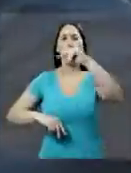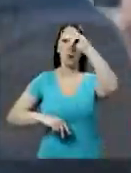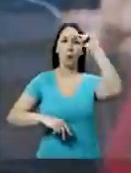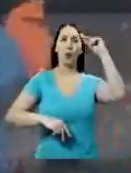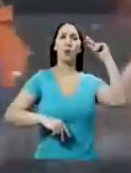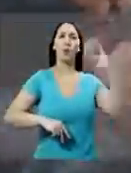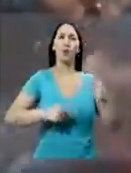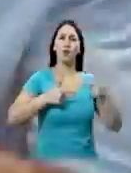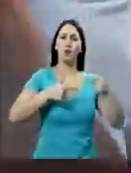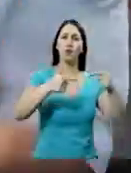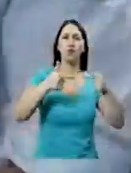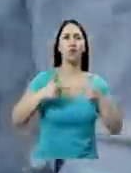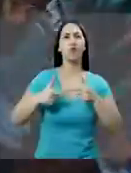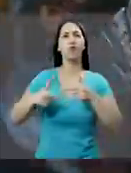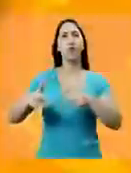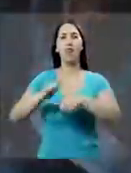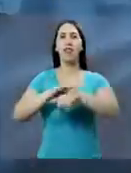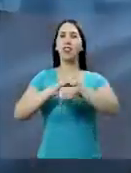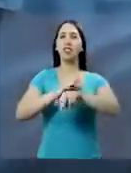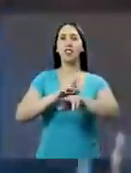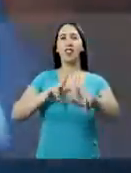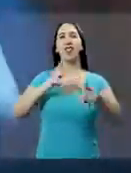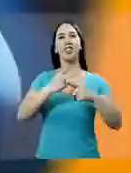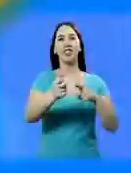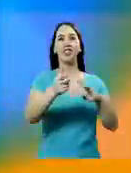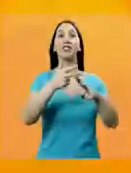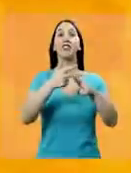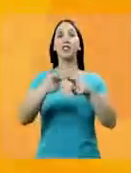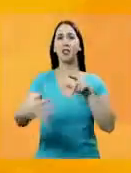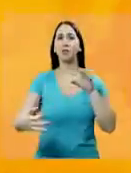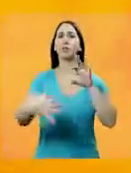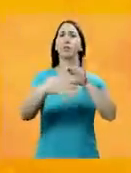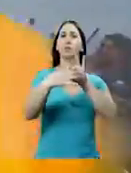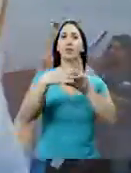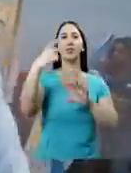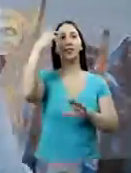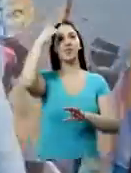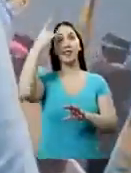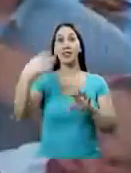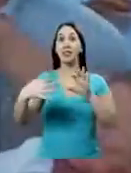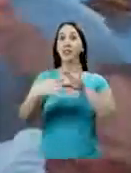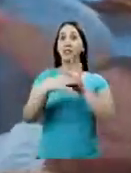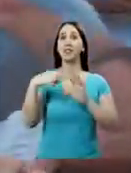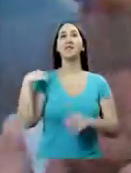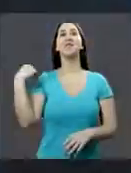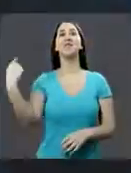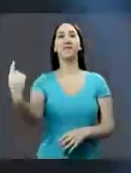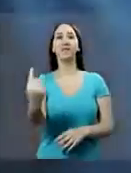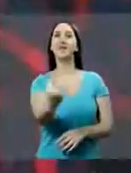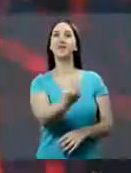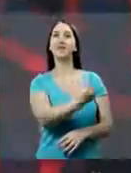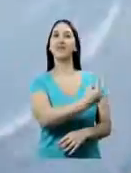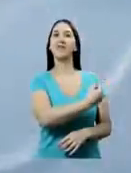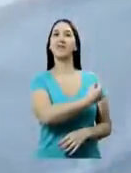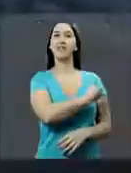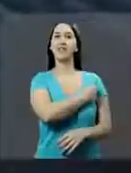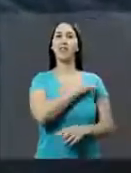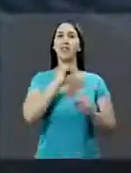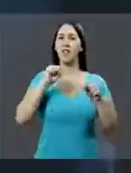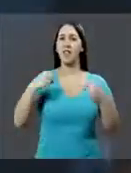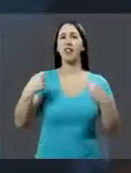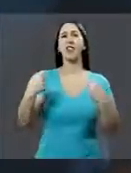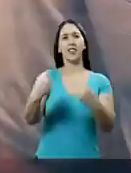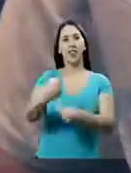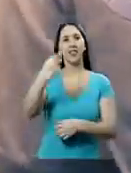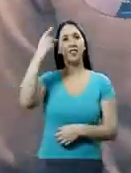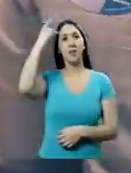pra vencer, pra fazer diferente. Tá do lado de São Paulo, tá do lado da gente. Pra